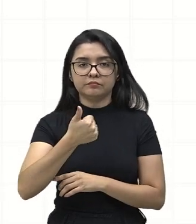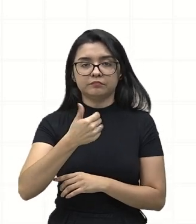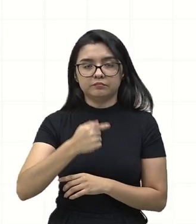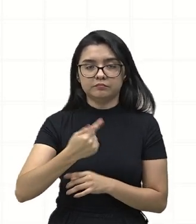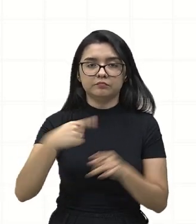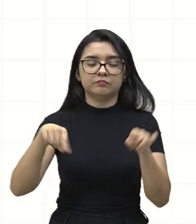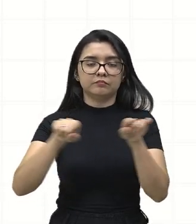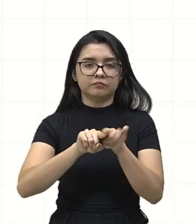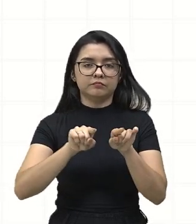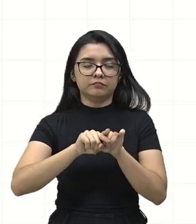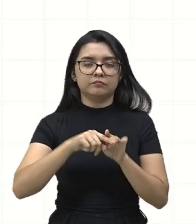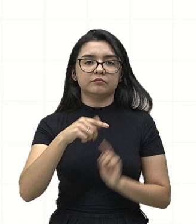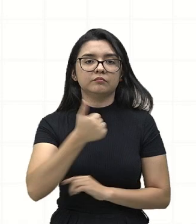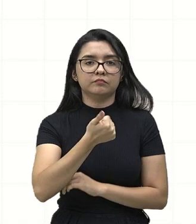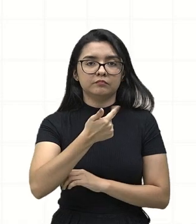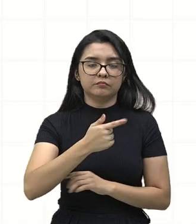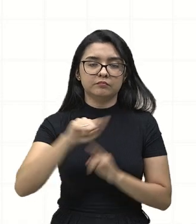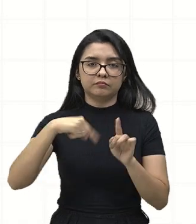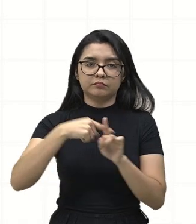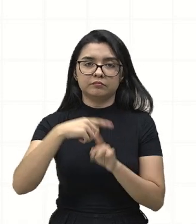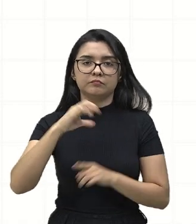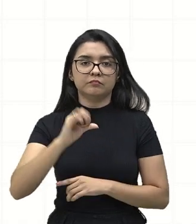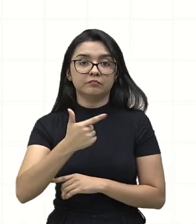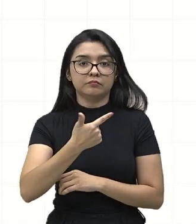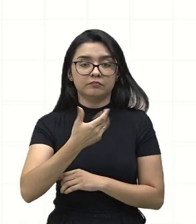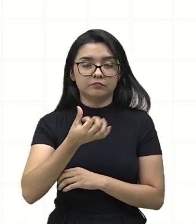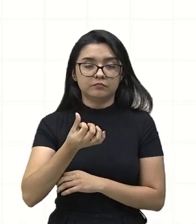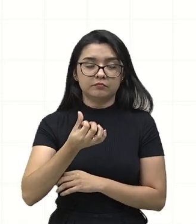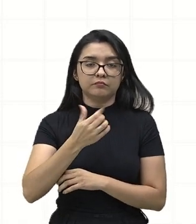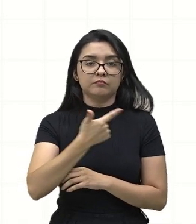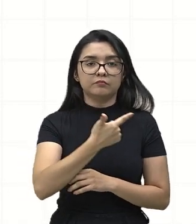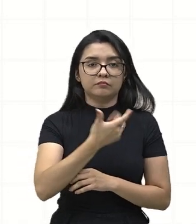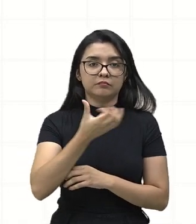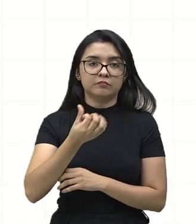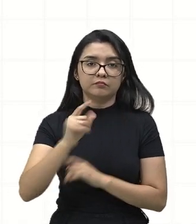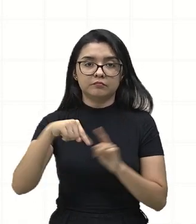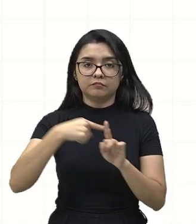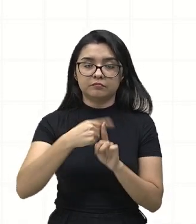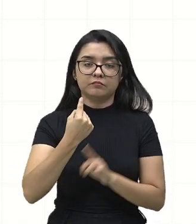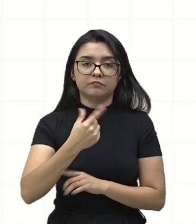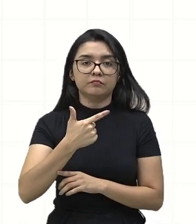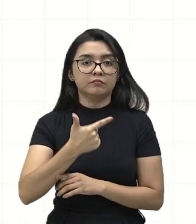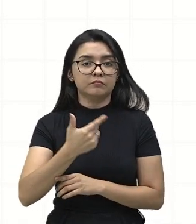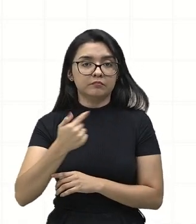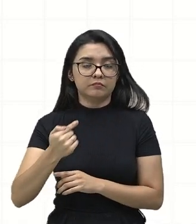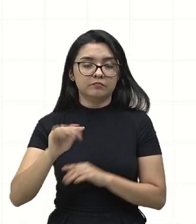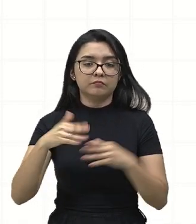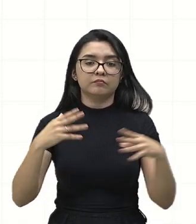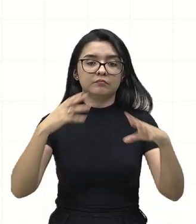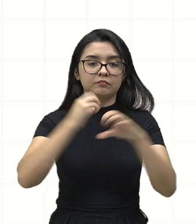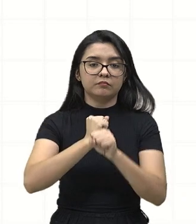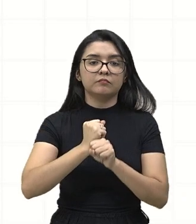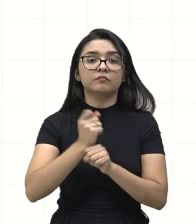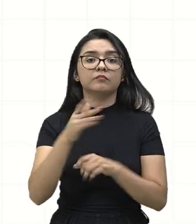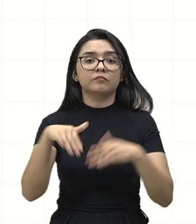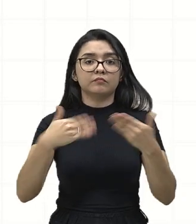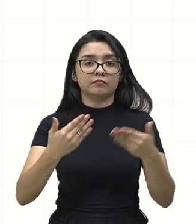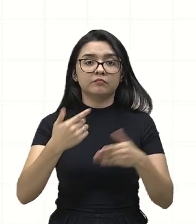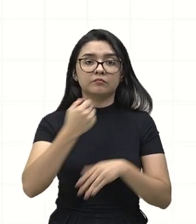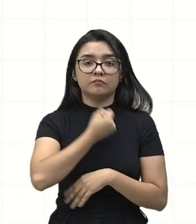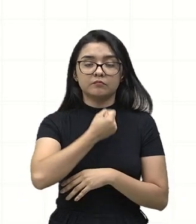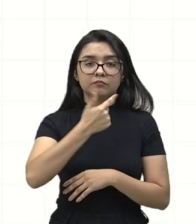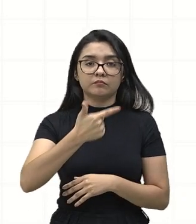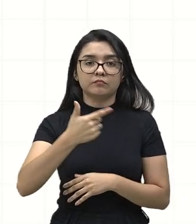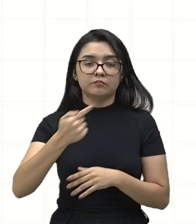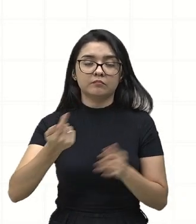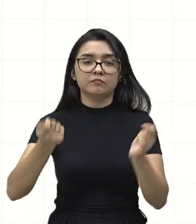17. 17 mais 9, 26. 26 mais 1, 27. E o 27 é